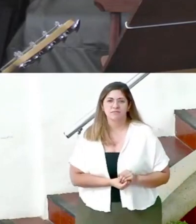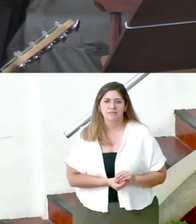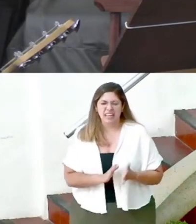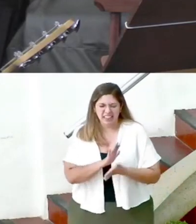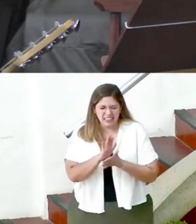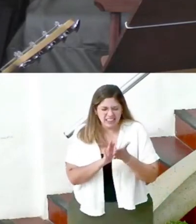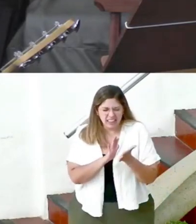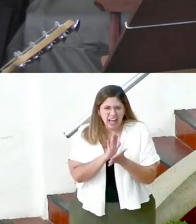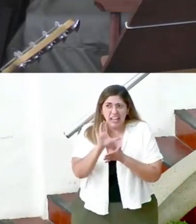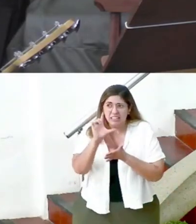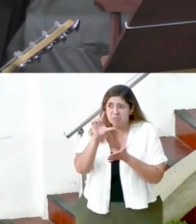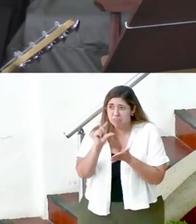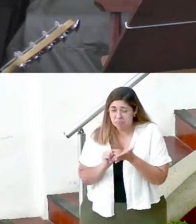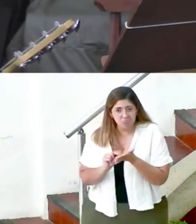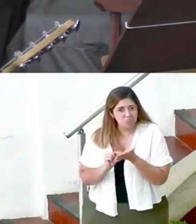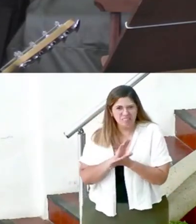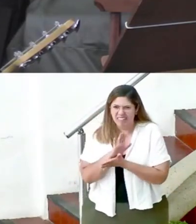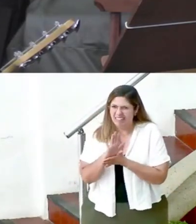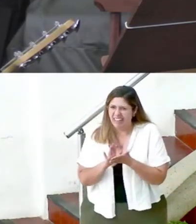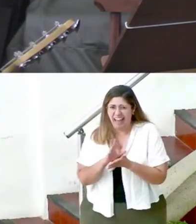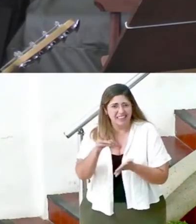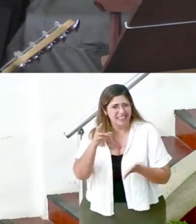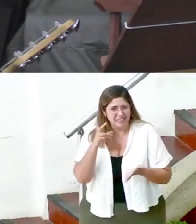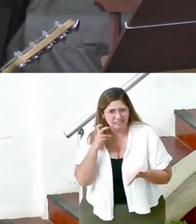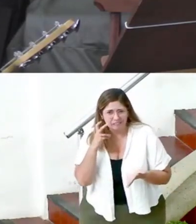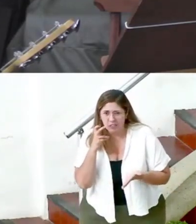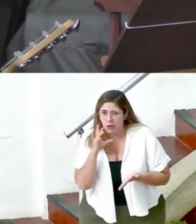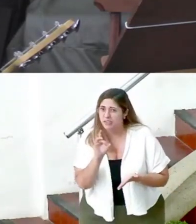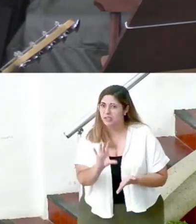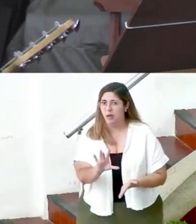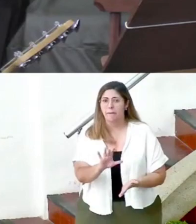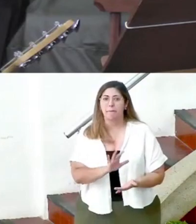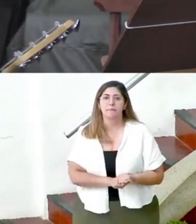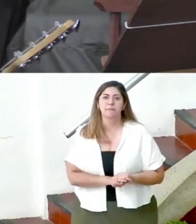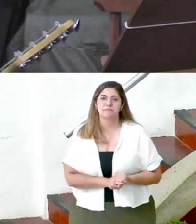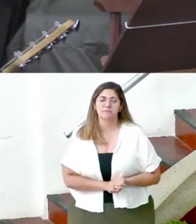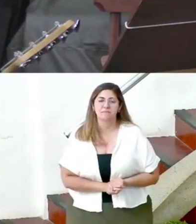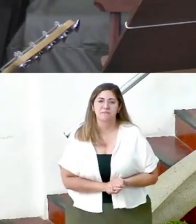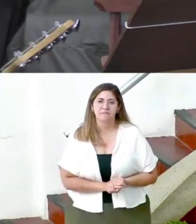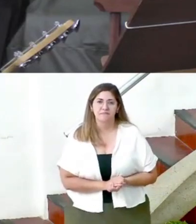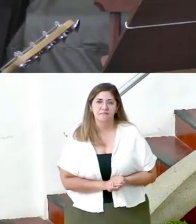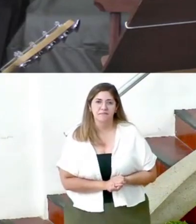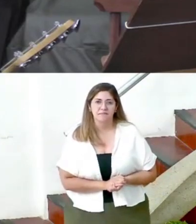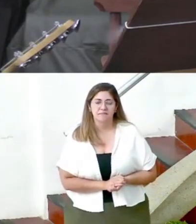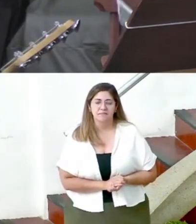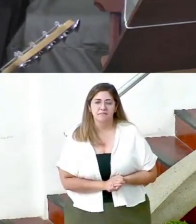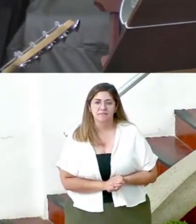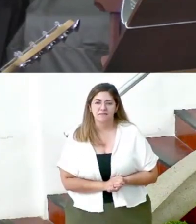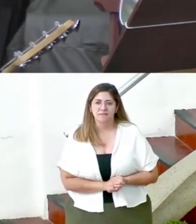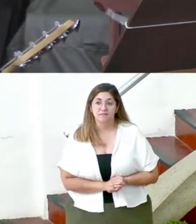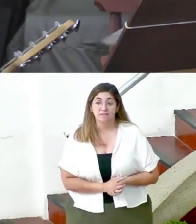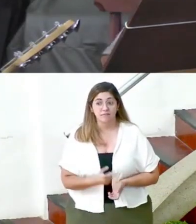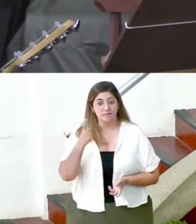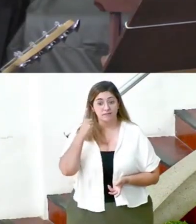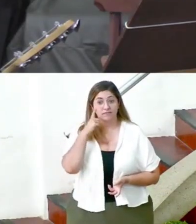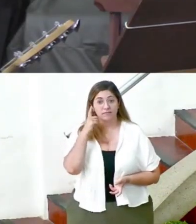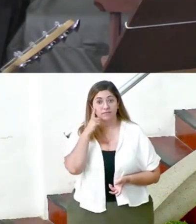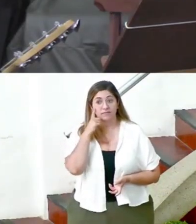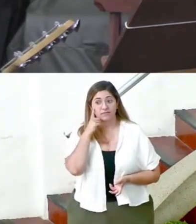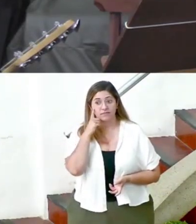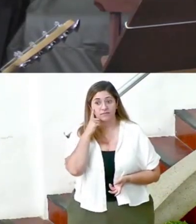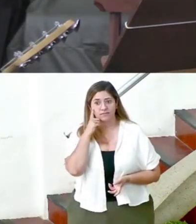aí. Nós somos essa vergonha mesmo. É isso aí. Isso é difícil, irmãos.